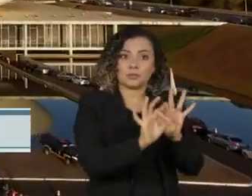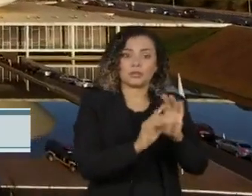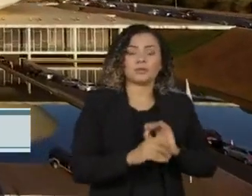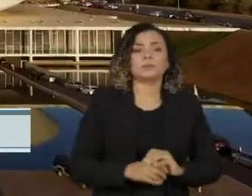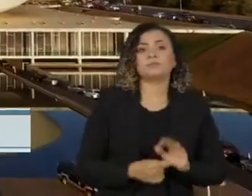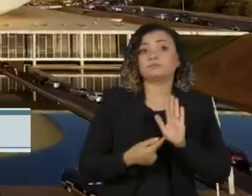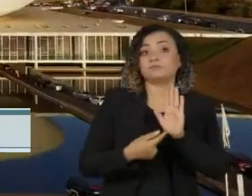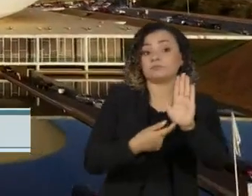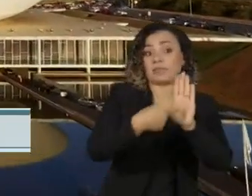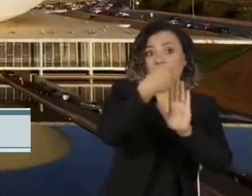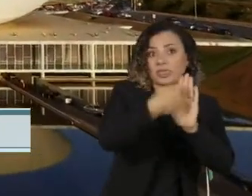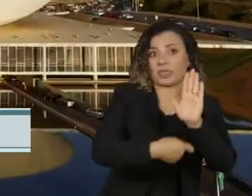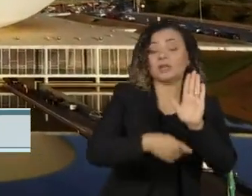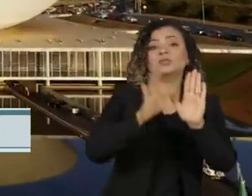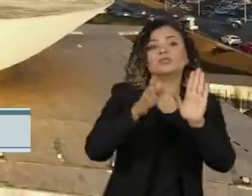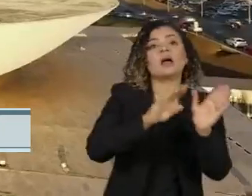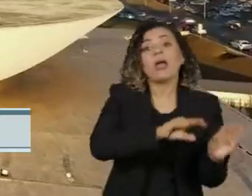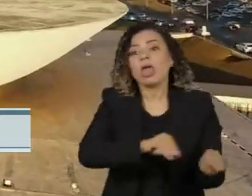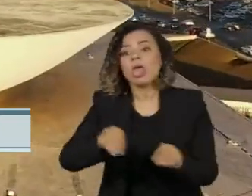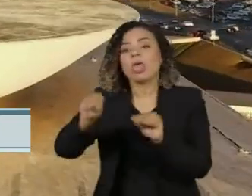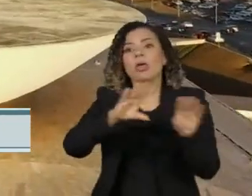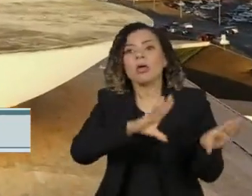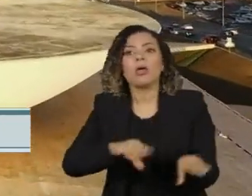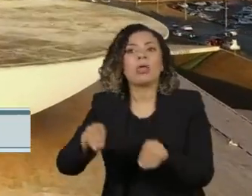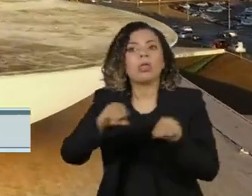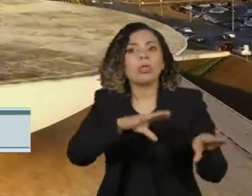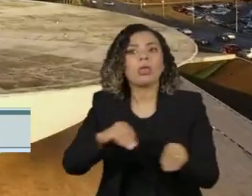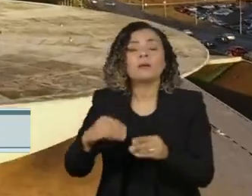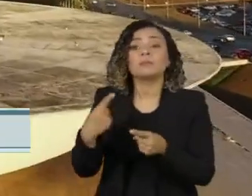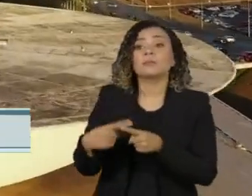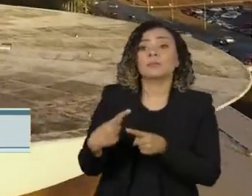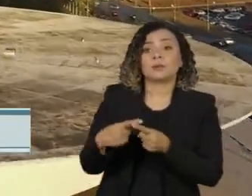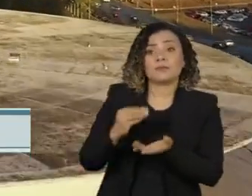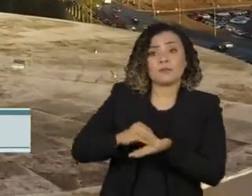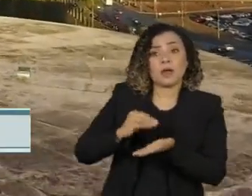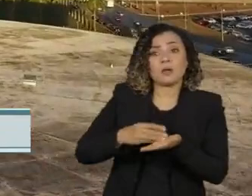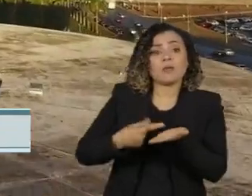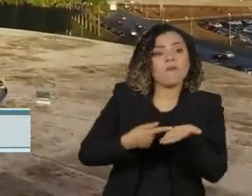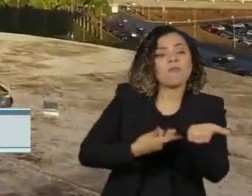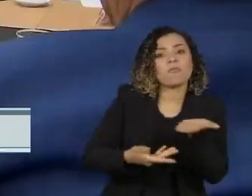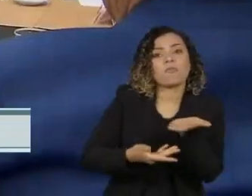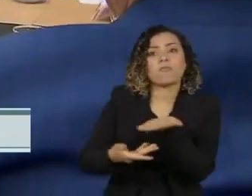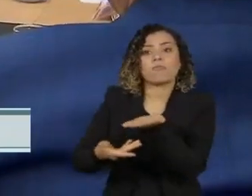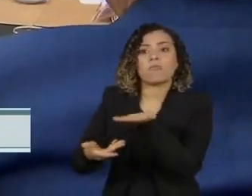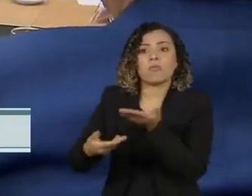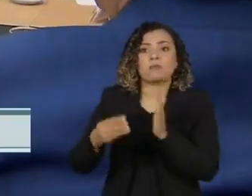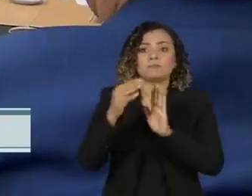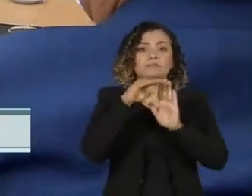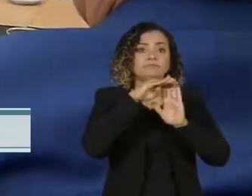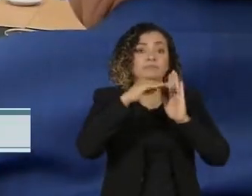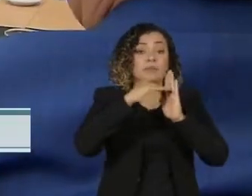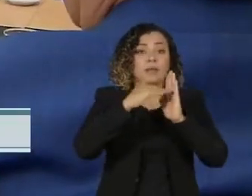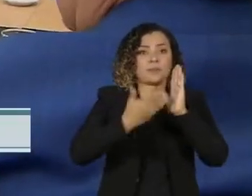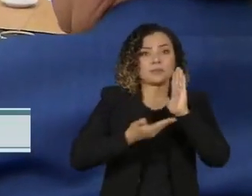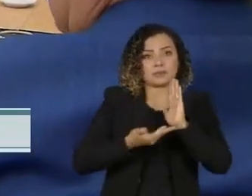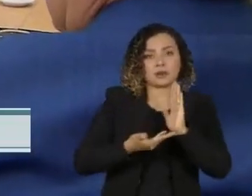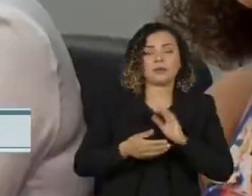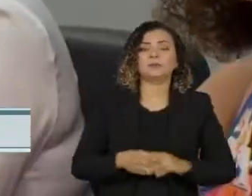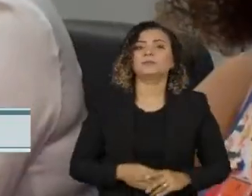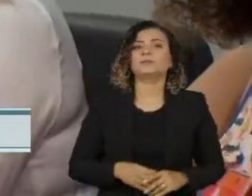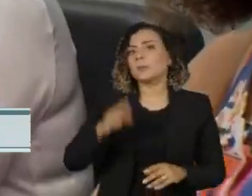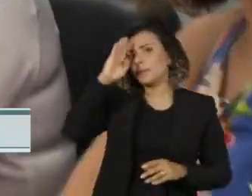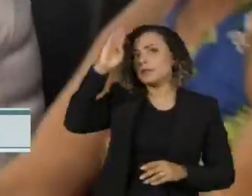apresentação do texto já foi adiada mais de uma vez por falta de acordo entre líderes na Câmara e no senado os principais pontos de